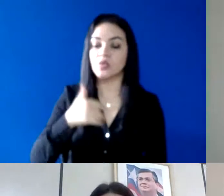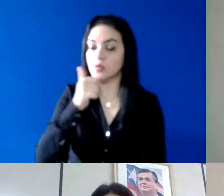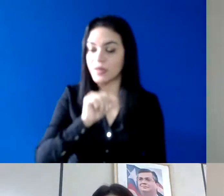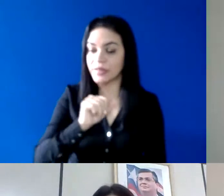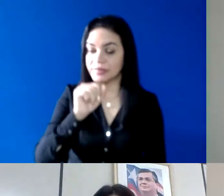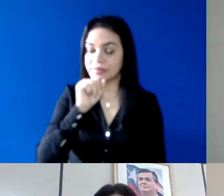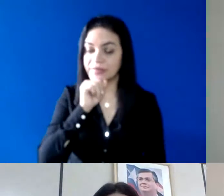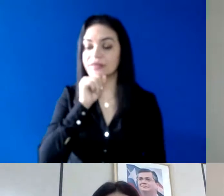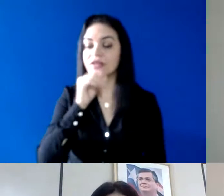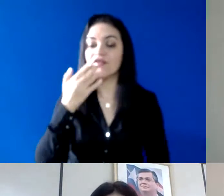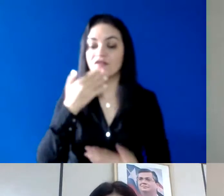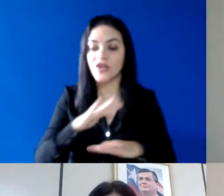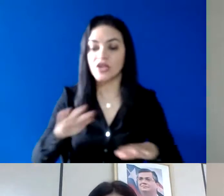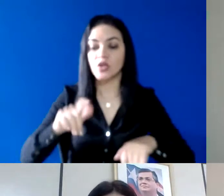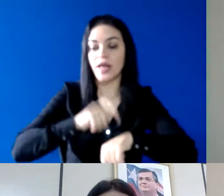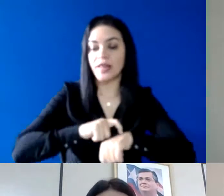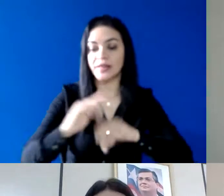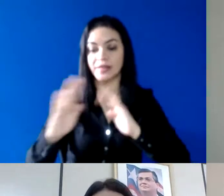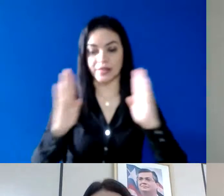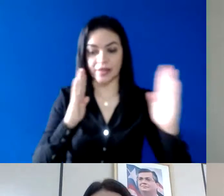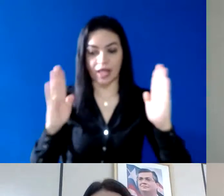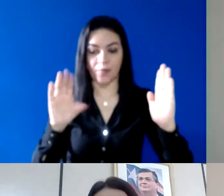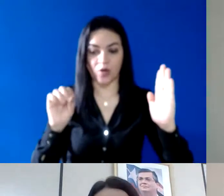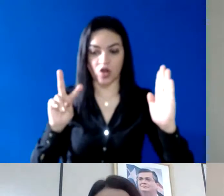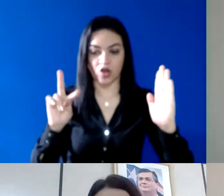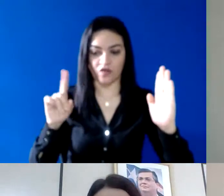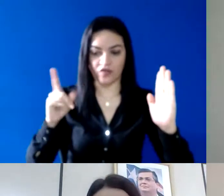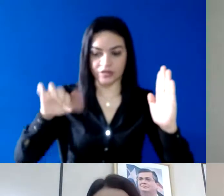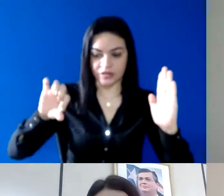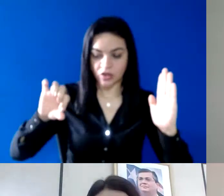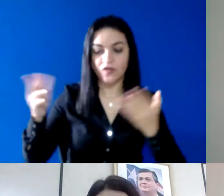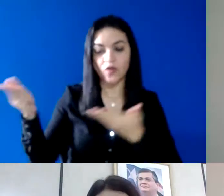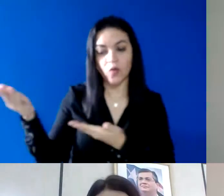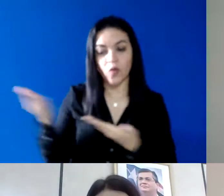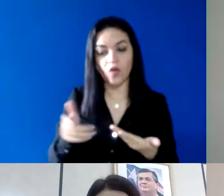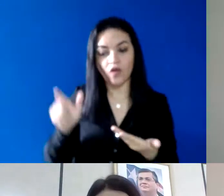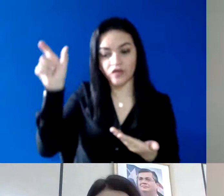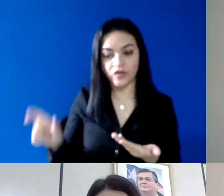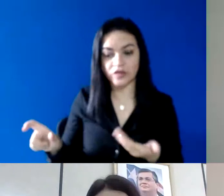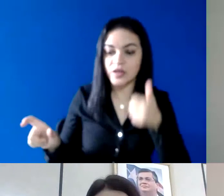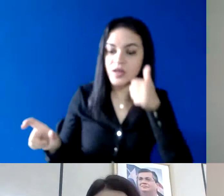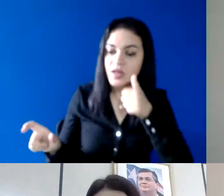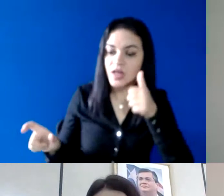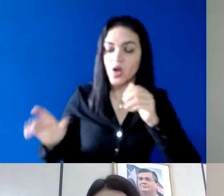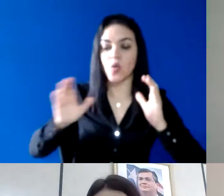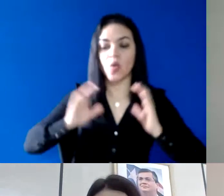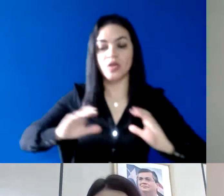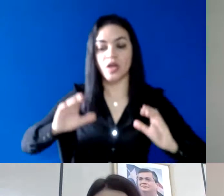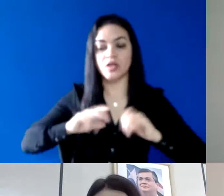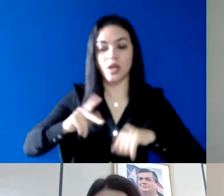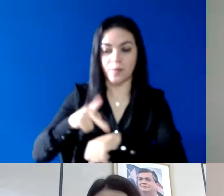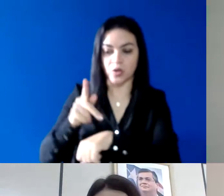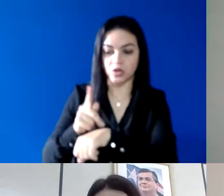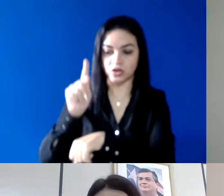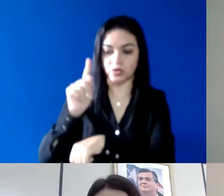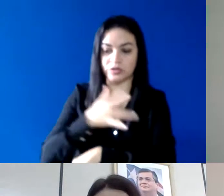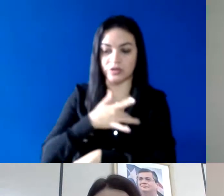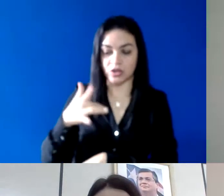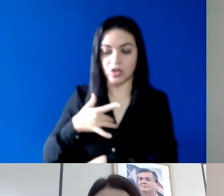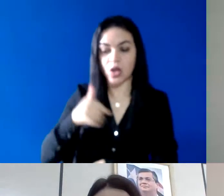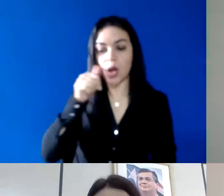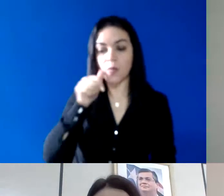tempos de Covid-19, avanços e desafios, convido a coordenadora da pós-graduação em saúde materna e infantil, a